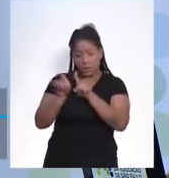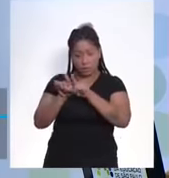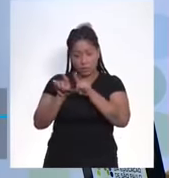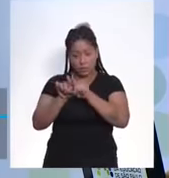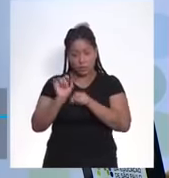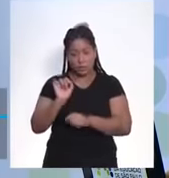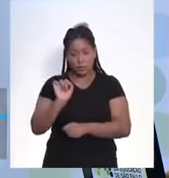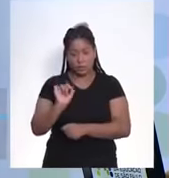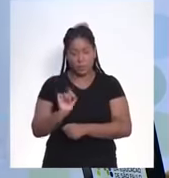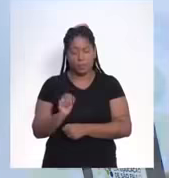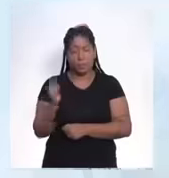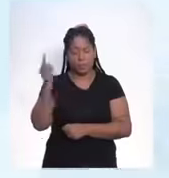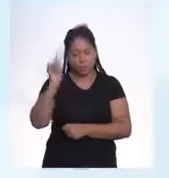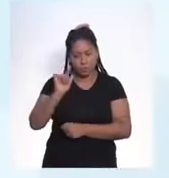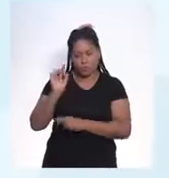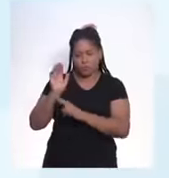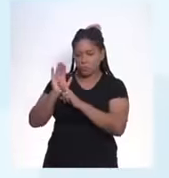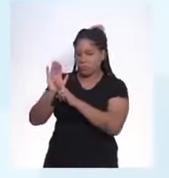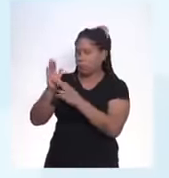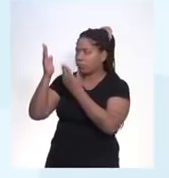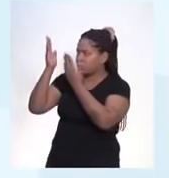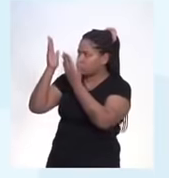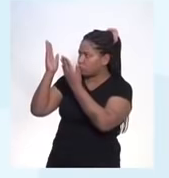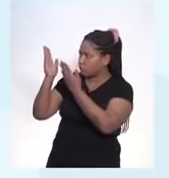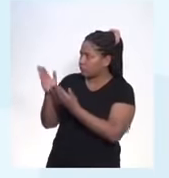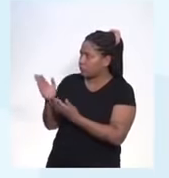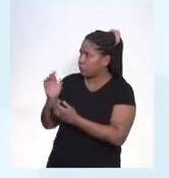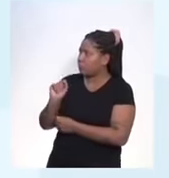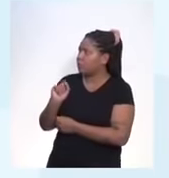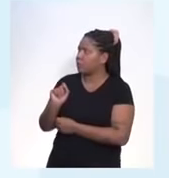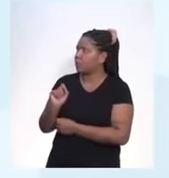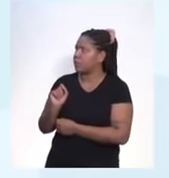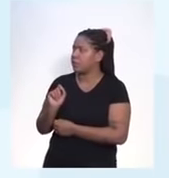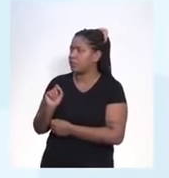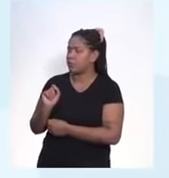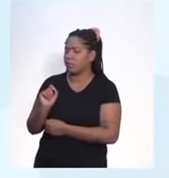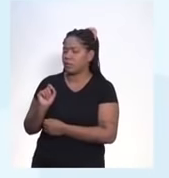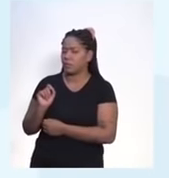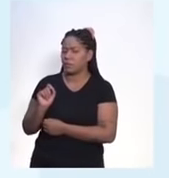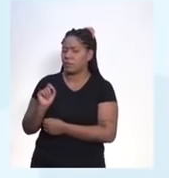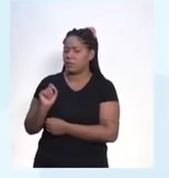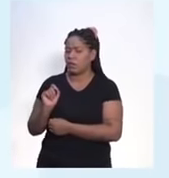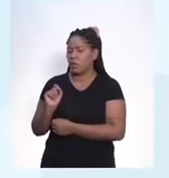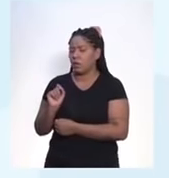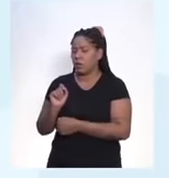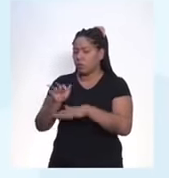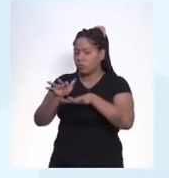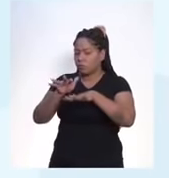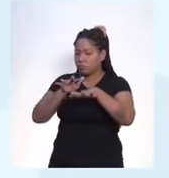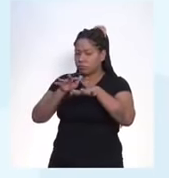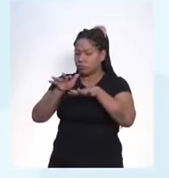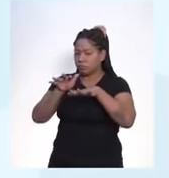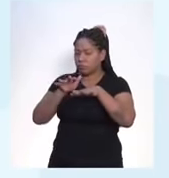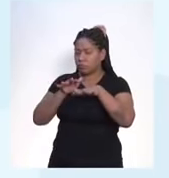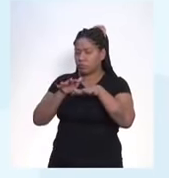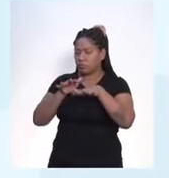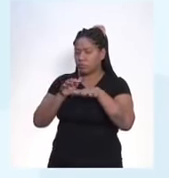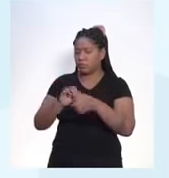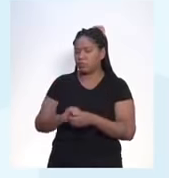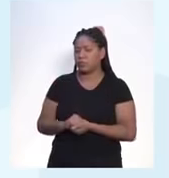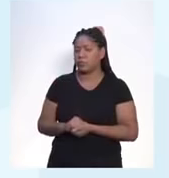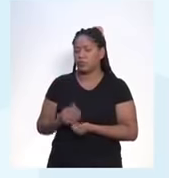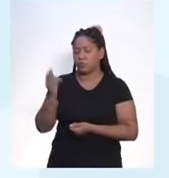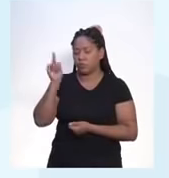seguinte pode pôr de novo na tela que eu quero frisar o seguinte então vou até fazer a movimentação dele aqui de novo Oi